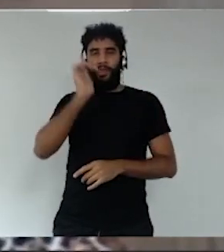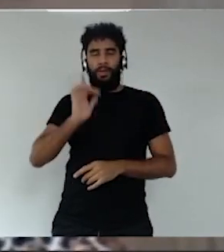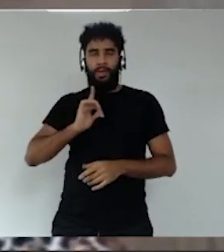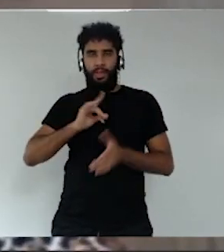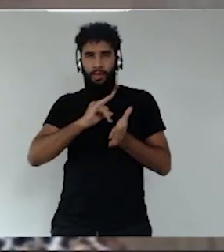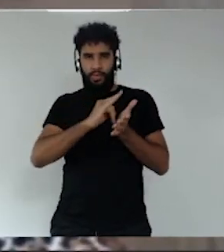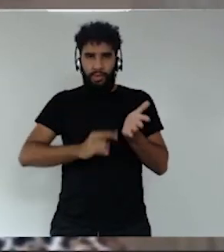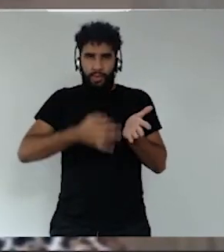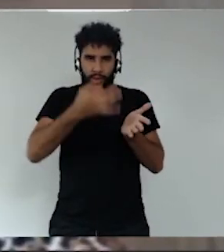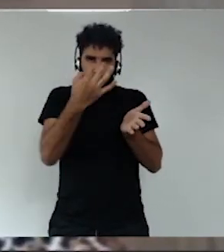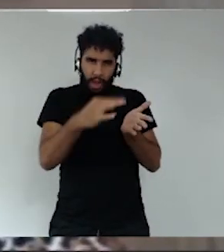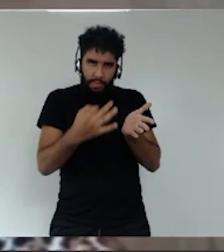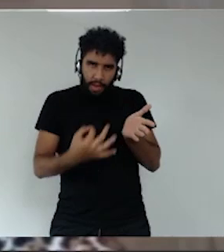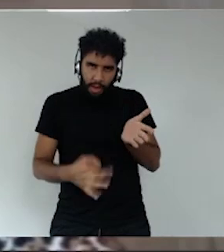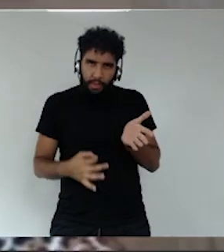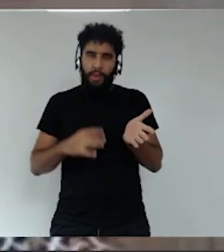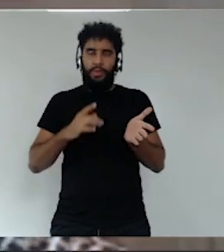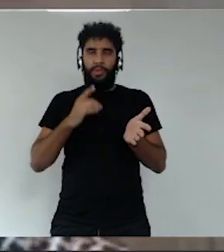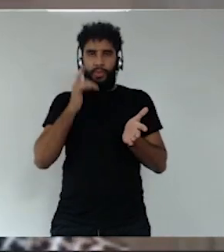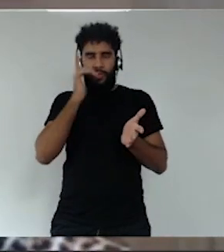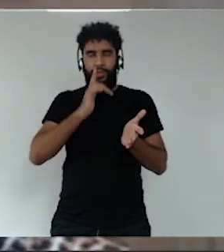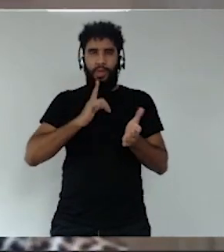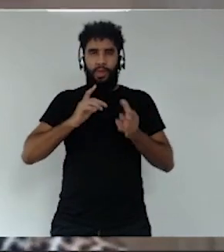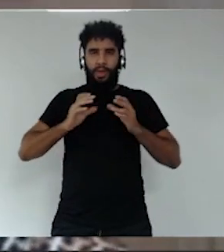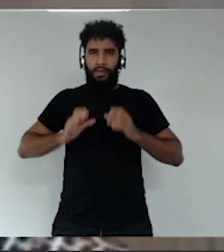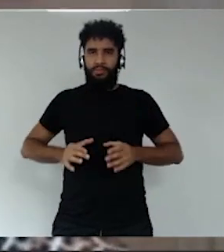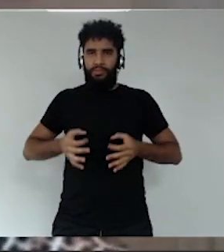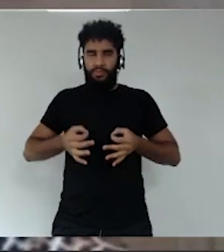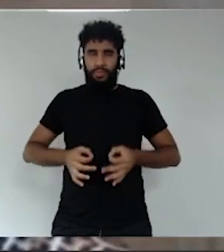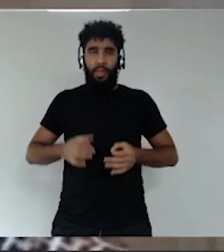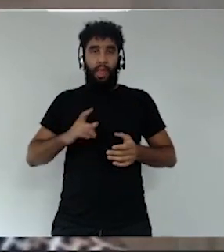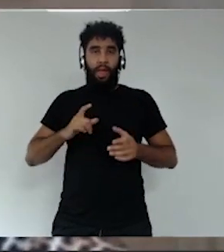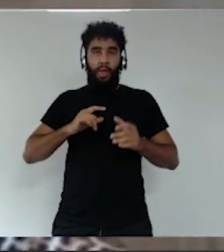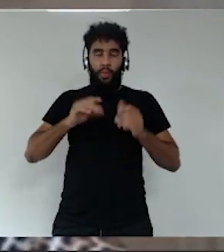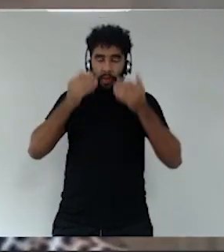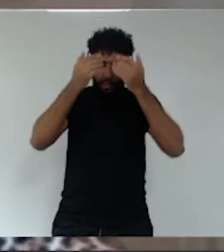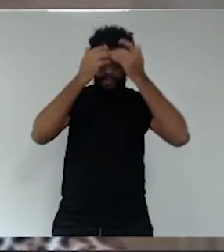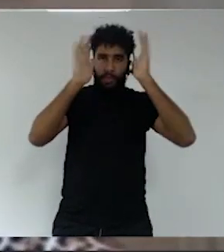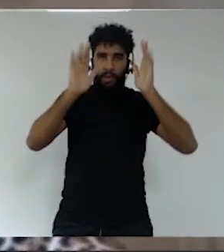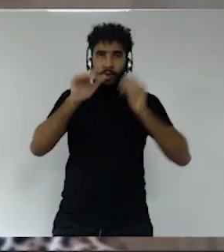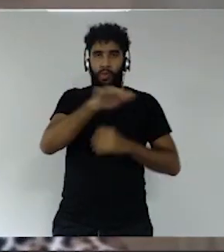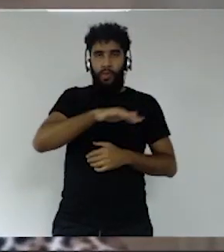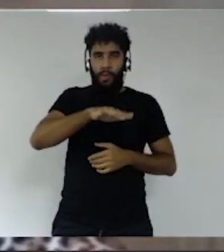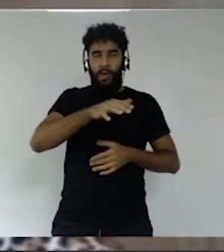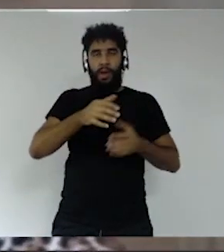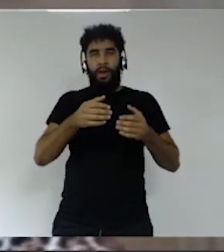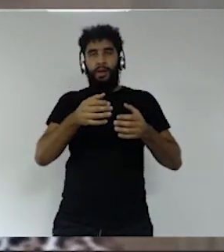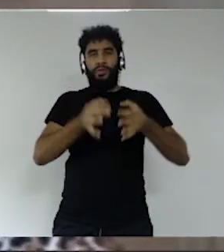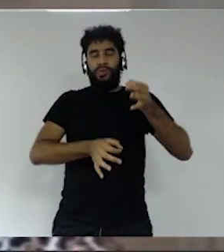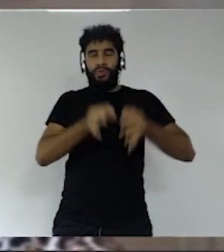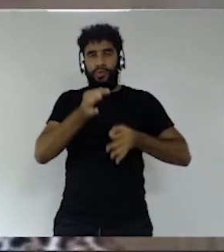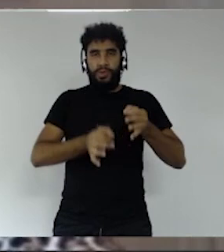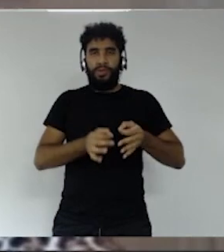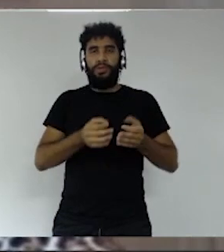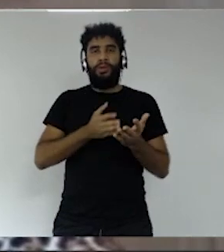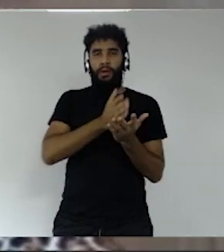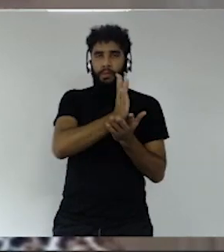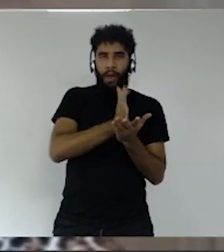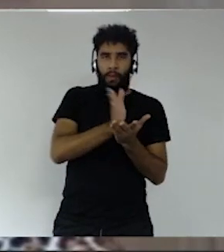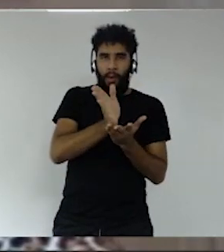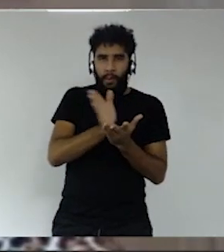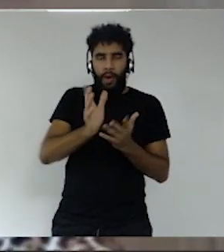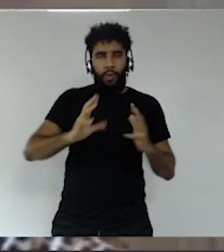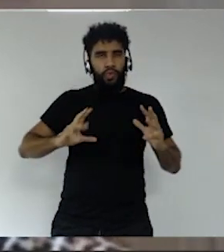documentos essenciais ao exercício da cidadania. É uma ideia bem ampla de um judiciário prestador de serviços que atende aos anseios